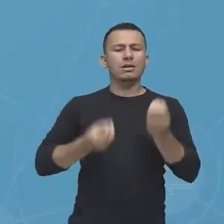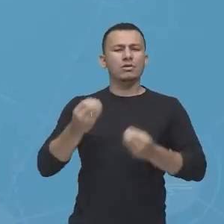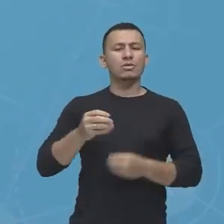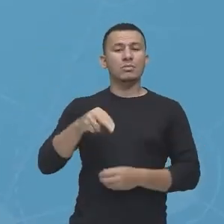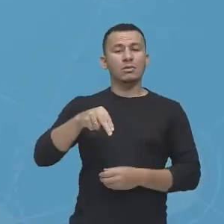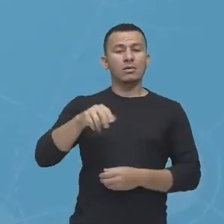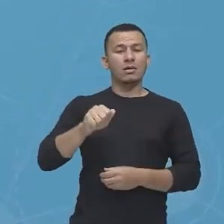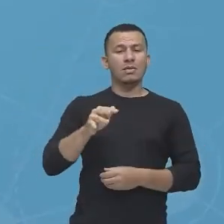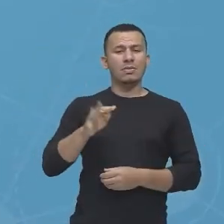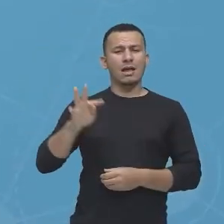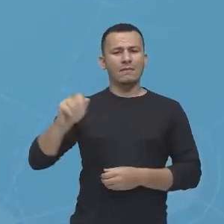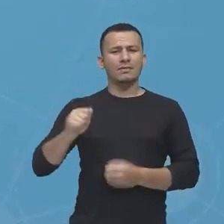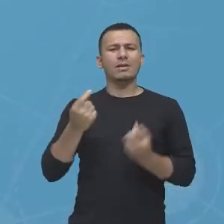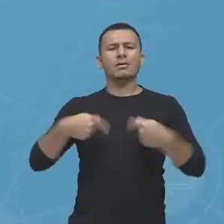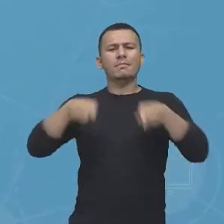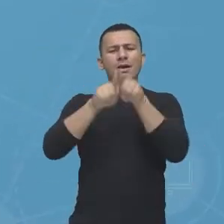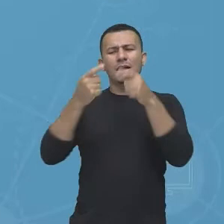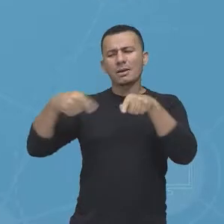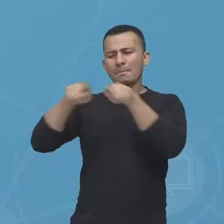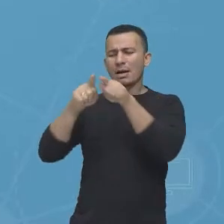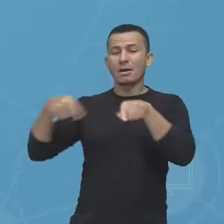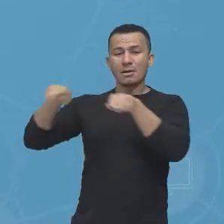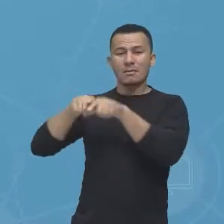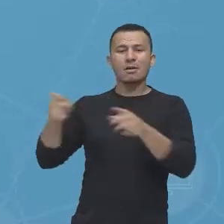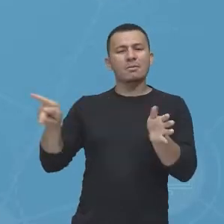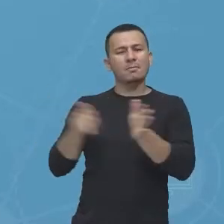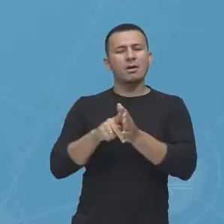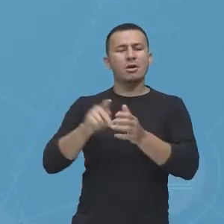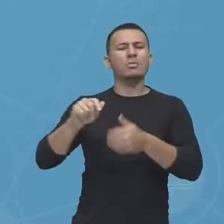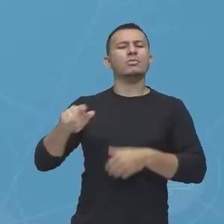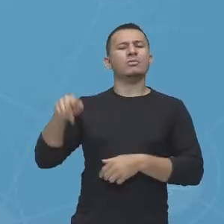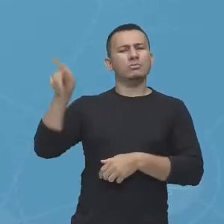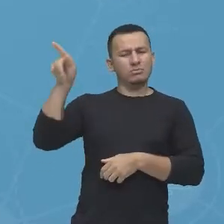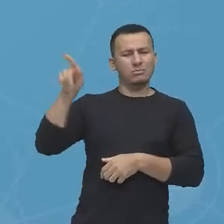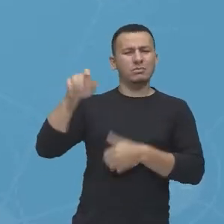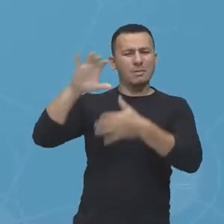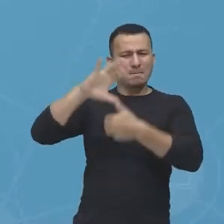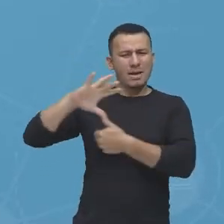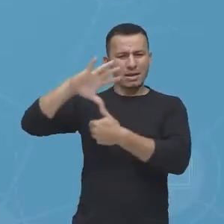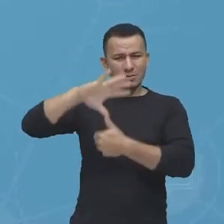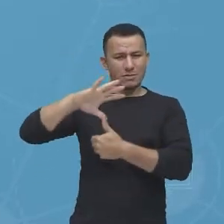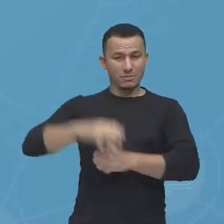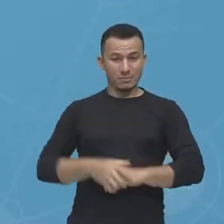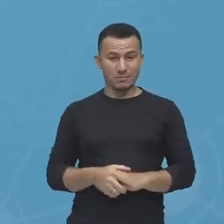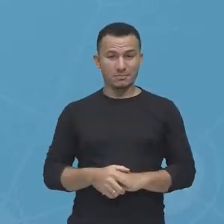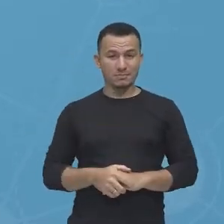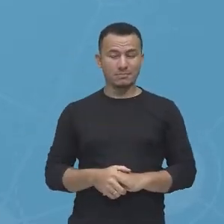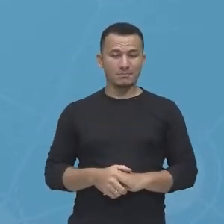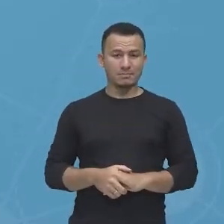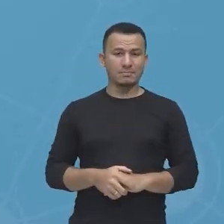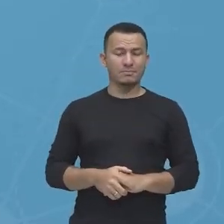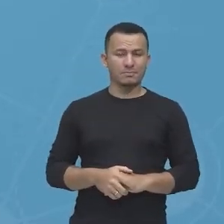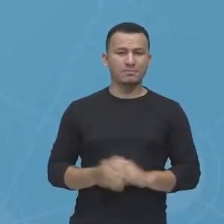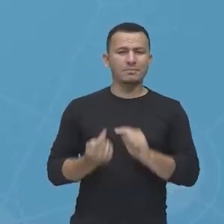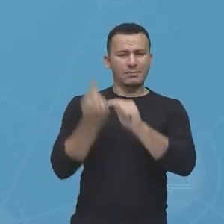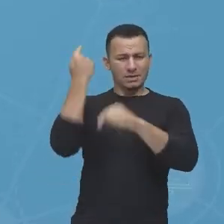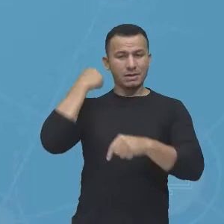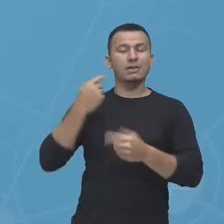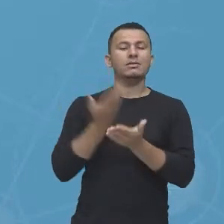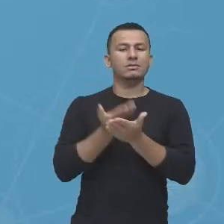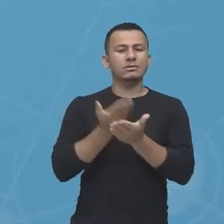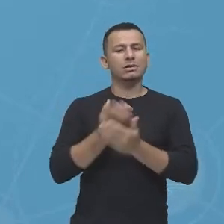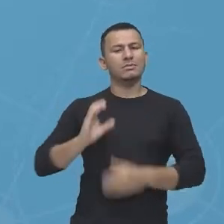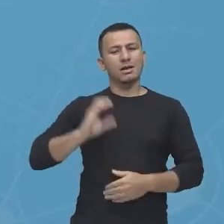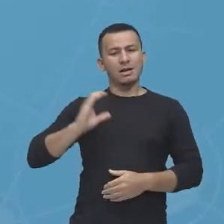essa parceria aí entre esses países da América do Norte. Tá bom, gente? Verificamos na outra aula que o Canadá é